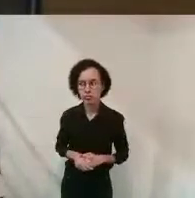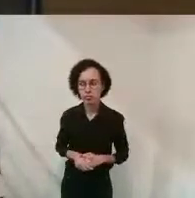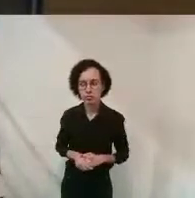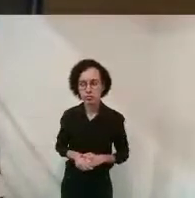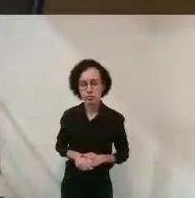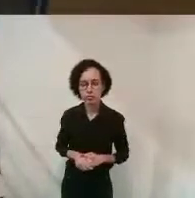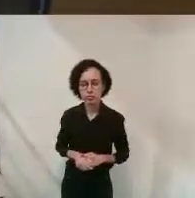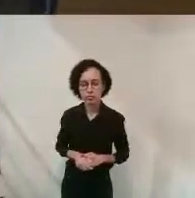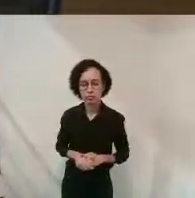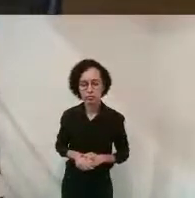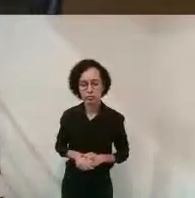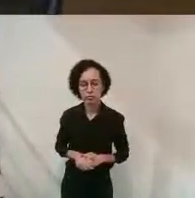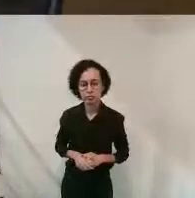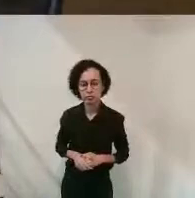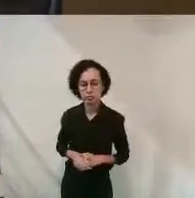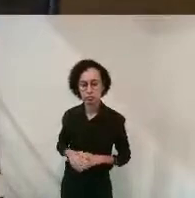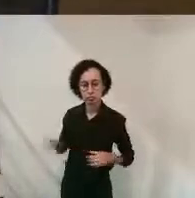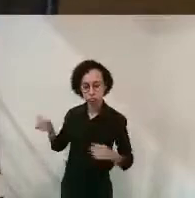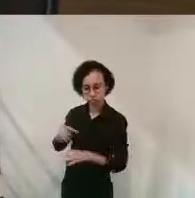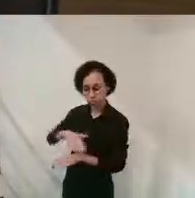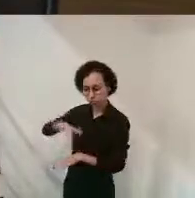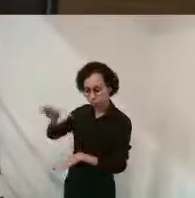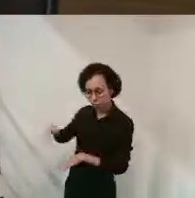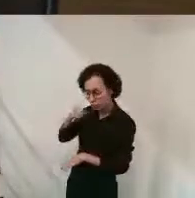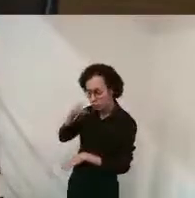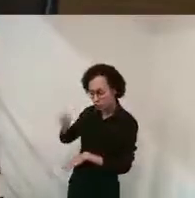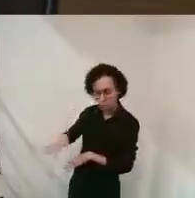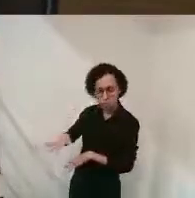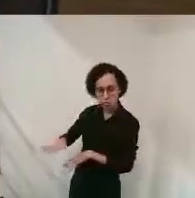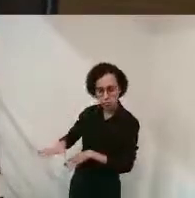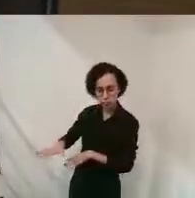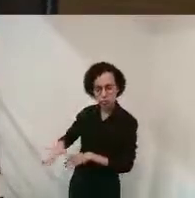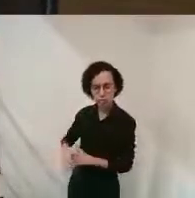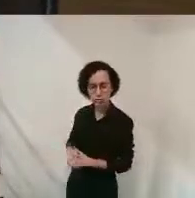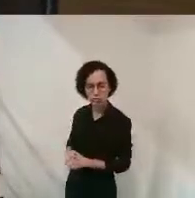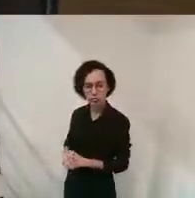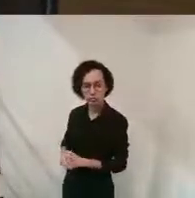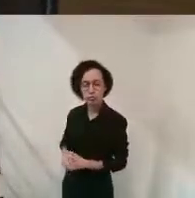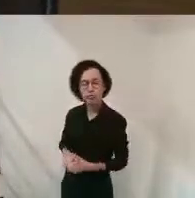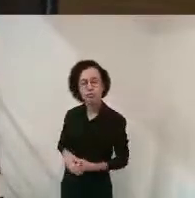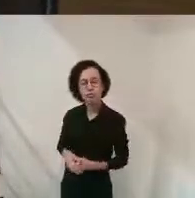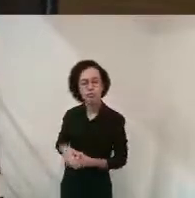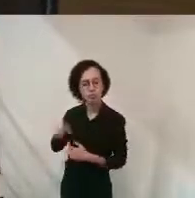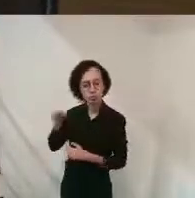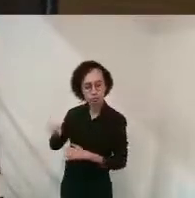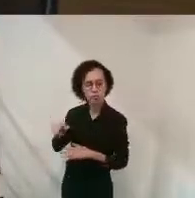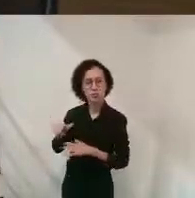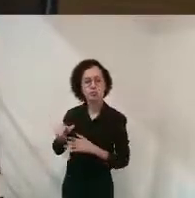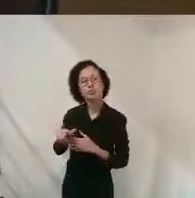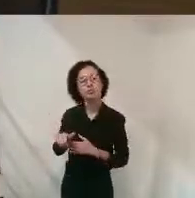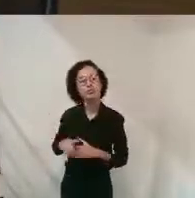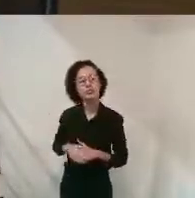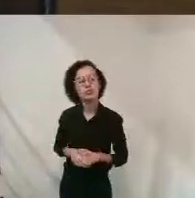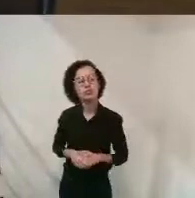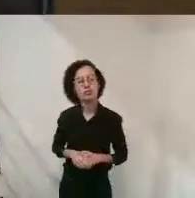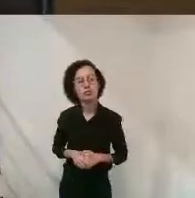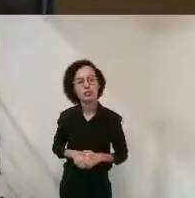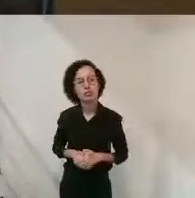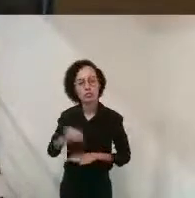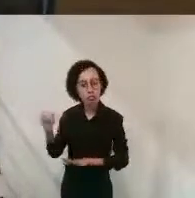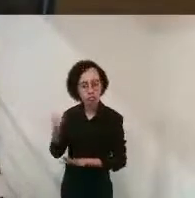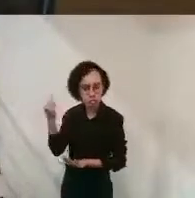Ah, certo. Encerramento dos lixões. E esse eixo, ele foi